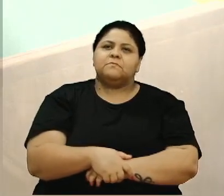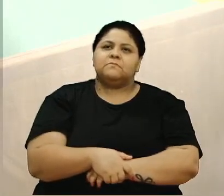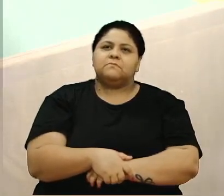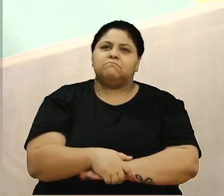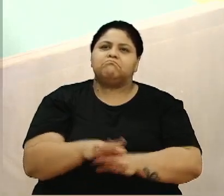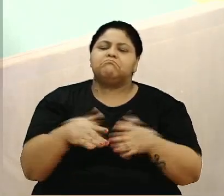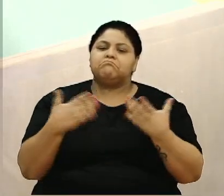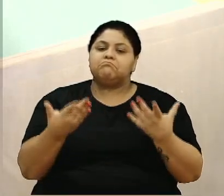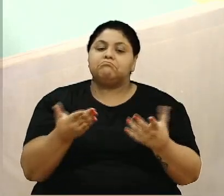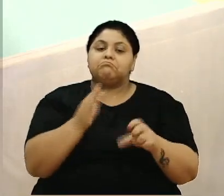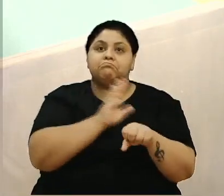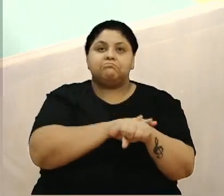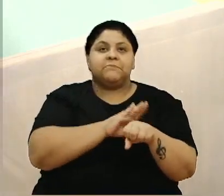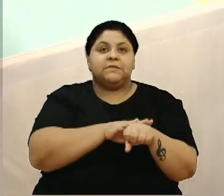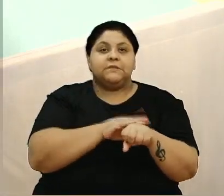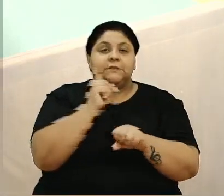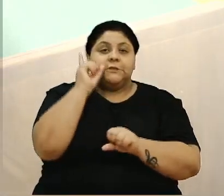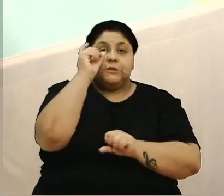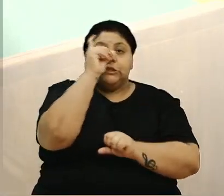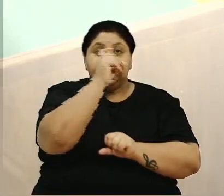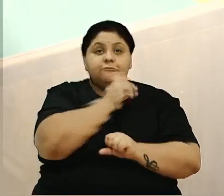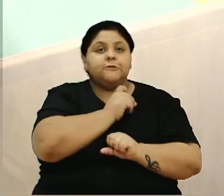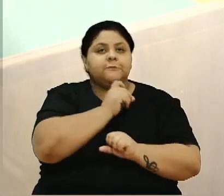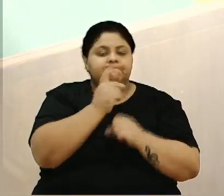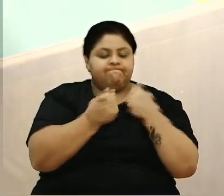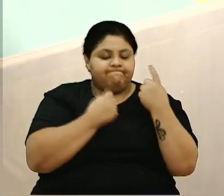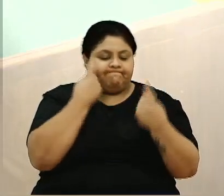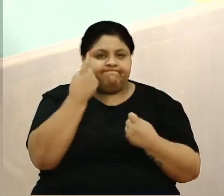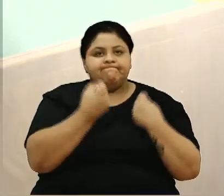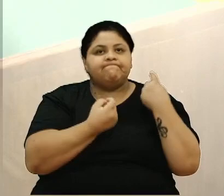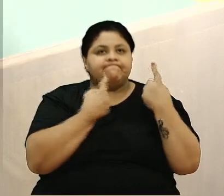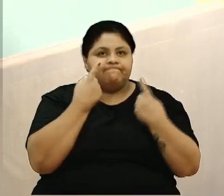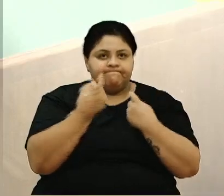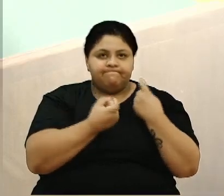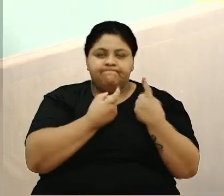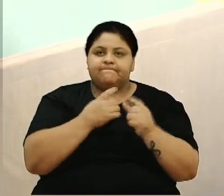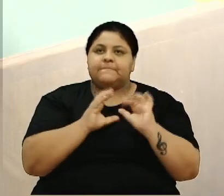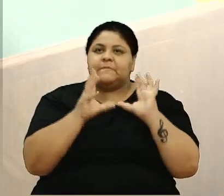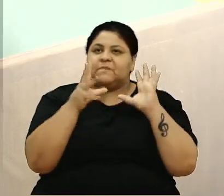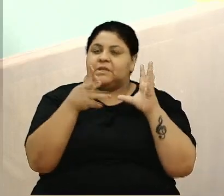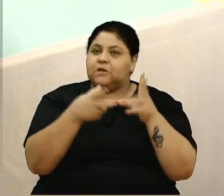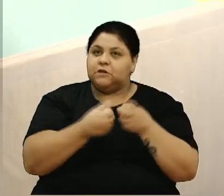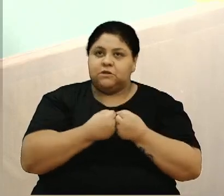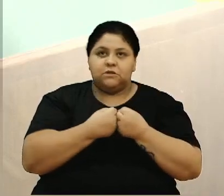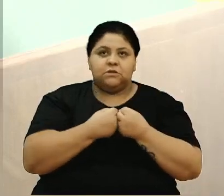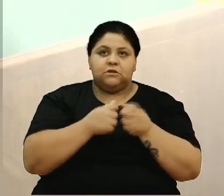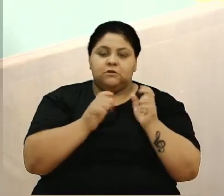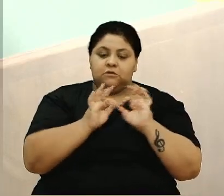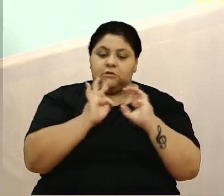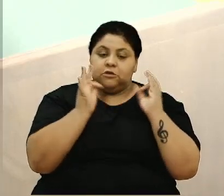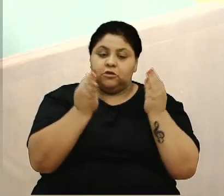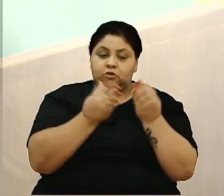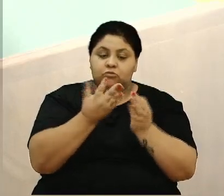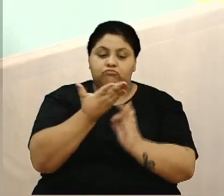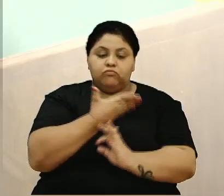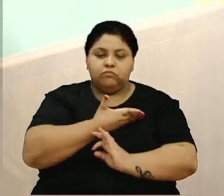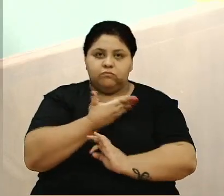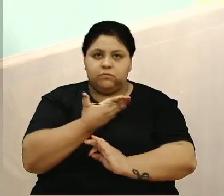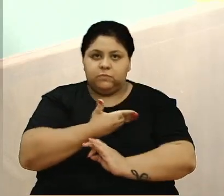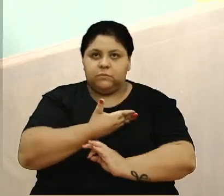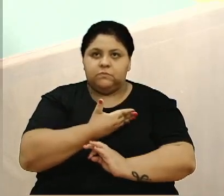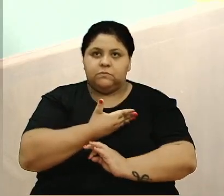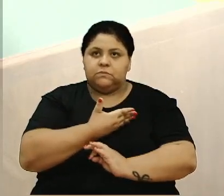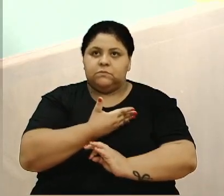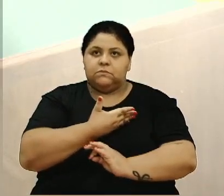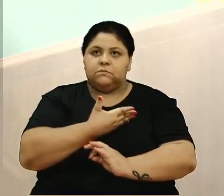Nós estamos num momento tenso, num momento preocupante. Todos, ou familiares ou amigos,